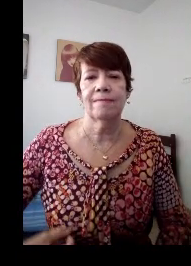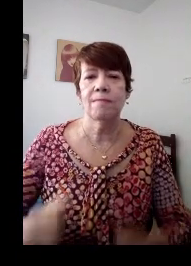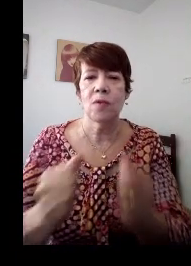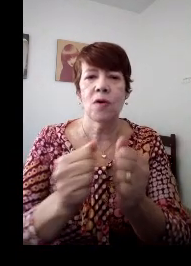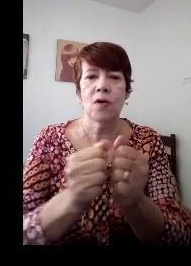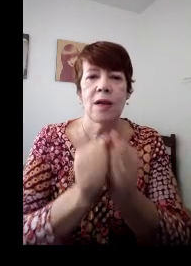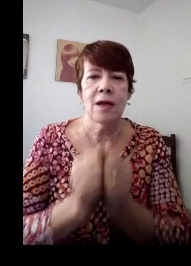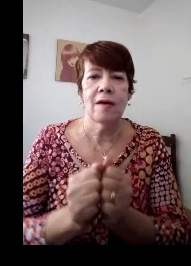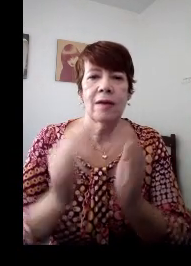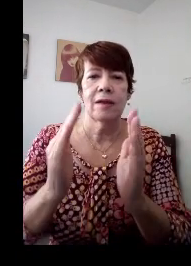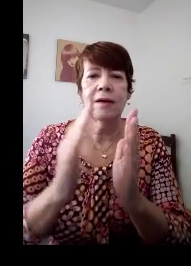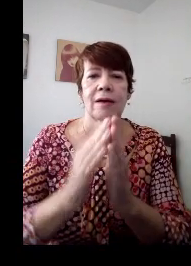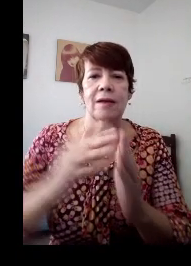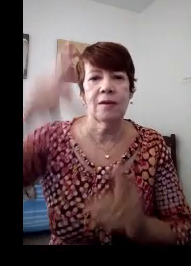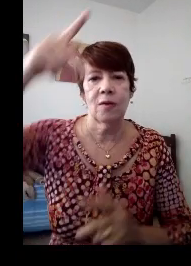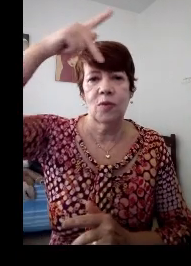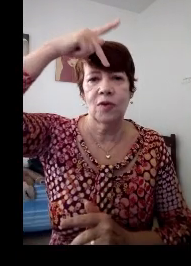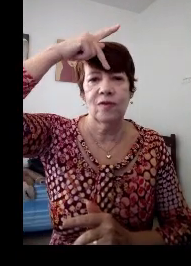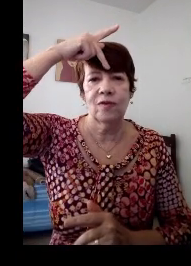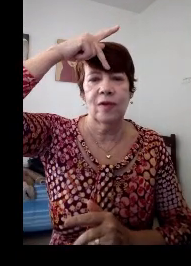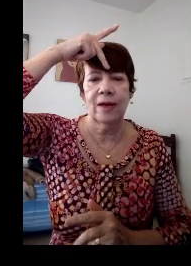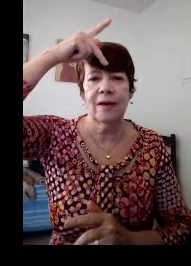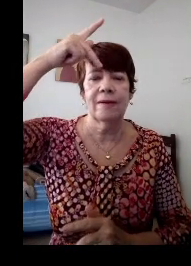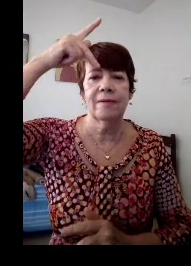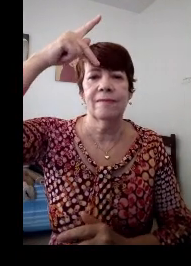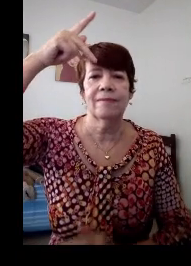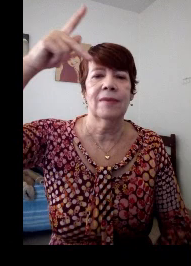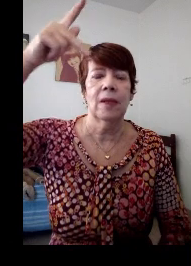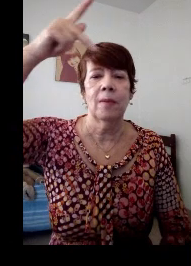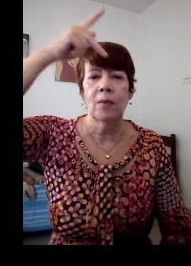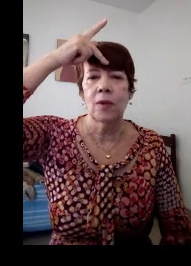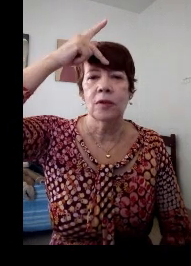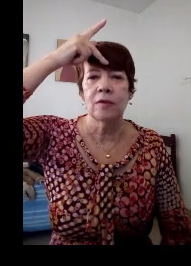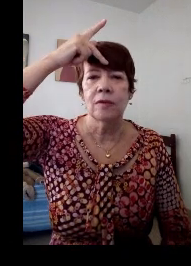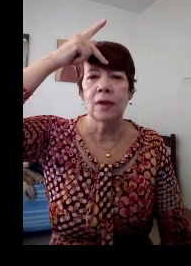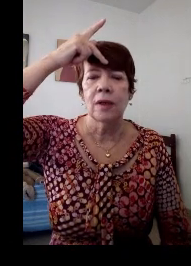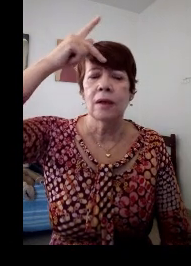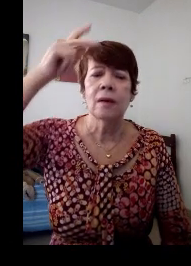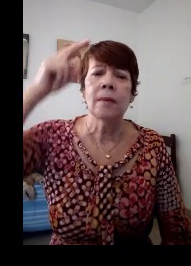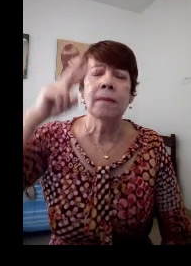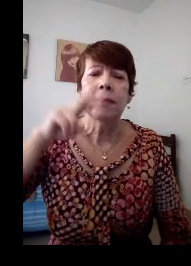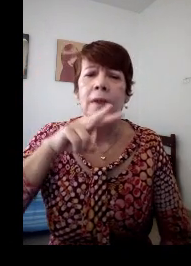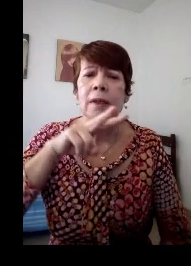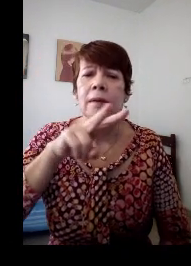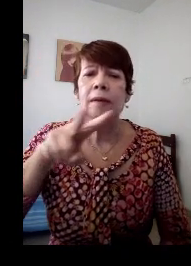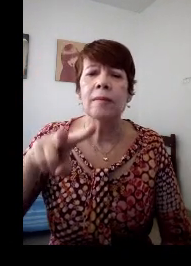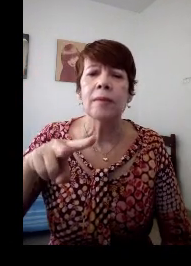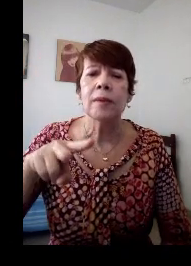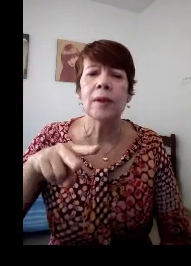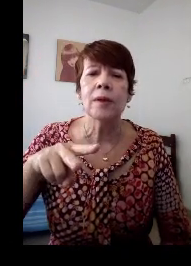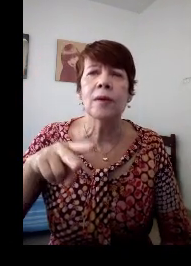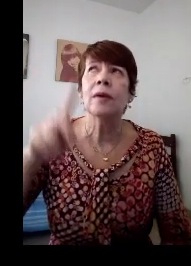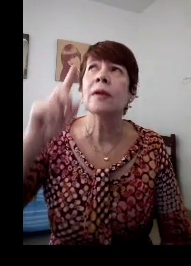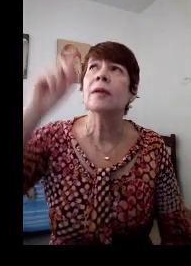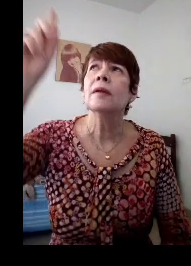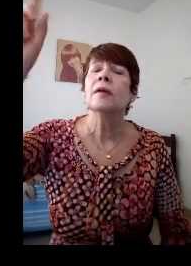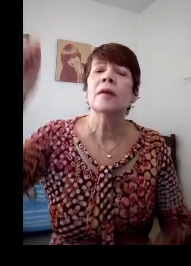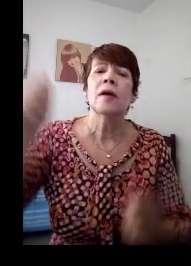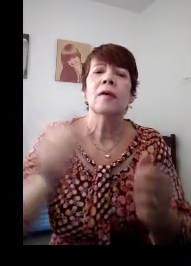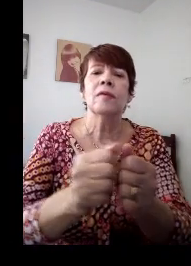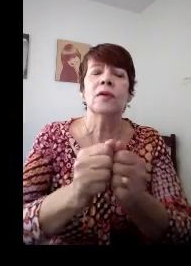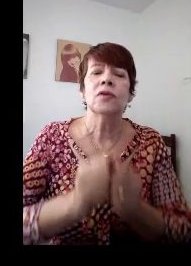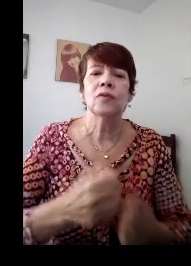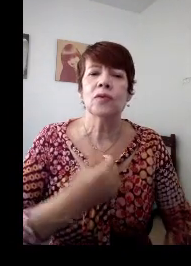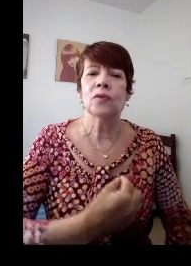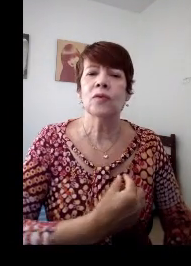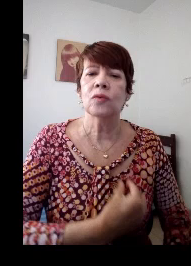morava na casa do seu dono, ia muito bem em tudo. O dono de José viu que o Senhor estava com ele e o